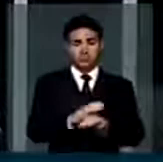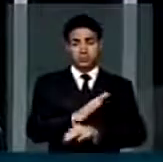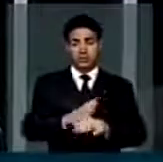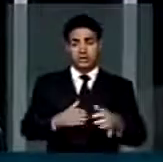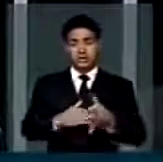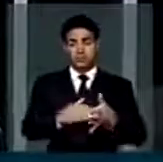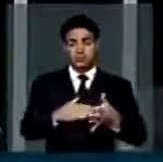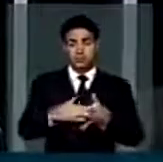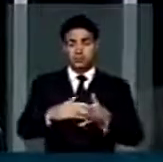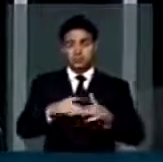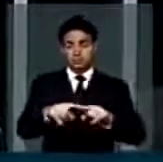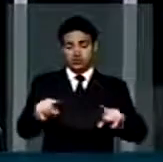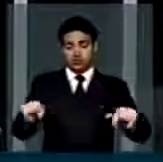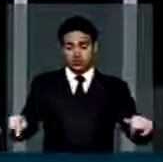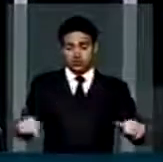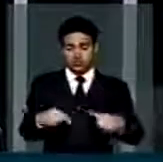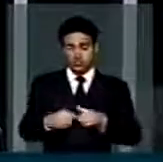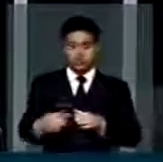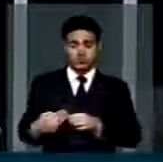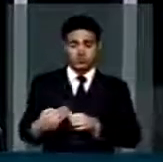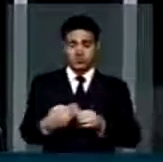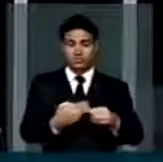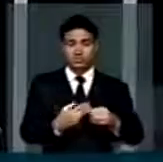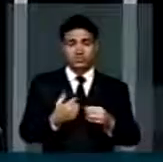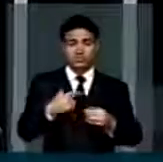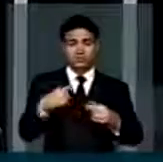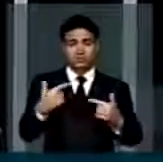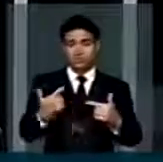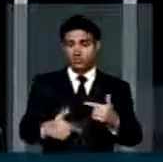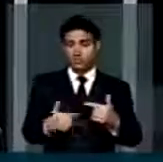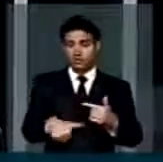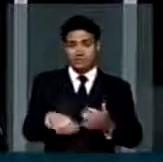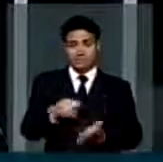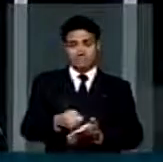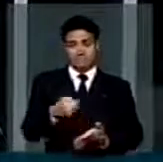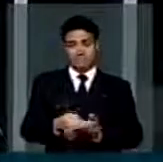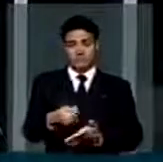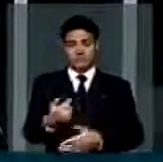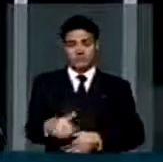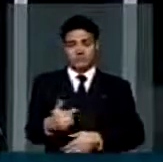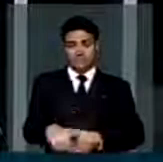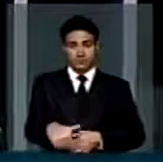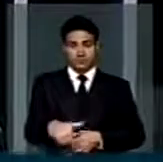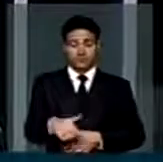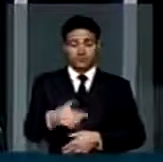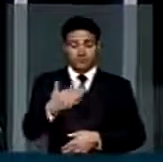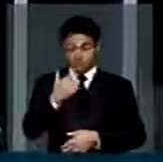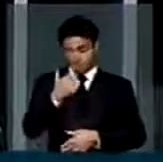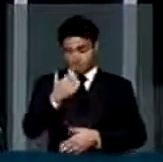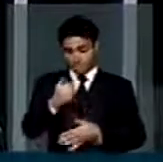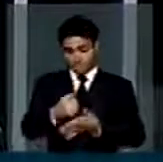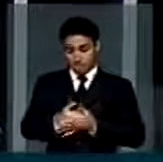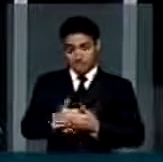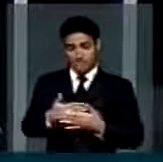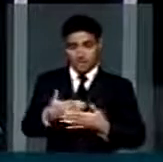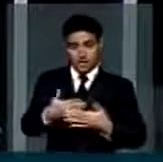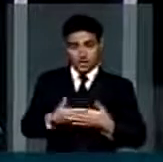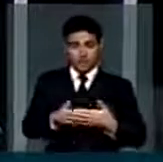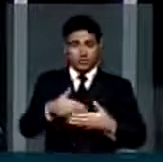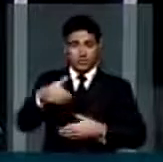limites territoriais de municípios não são muito rígidos. E aí, quando chega perto da eleição, há